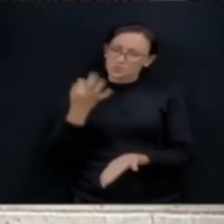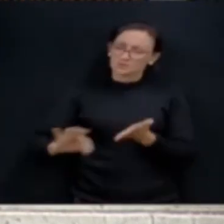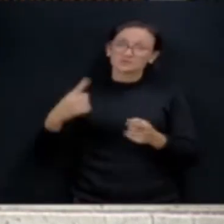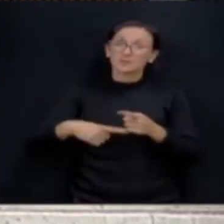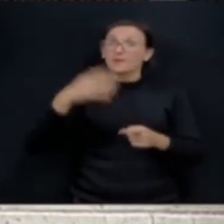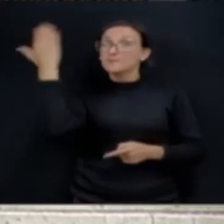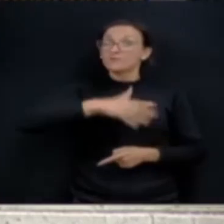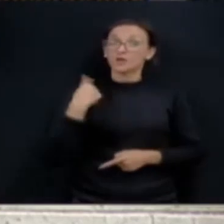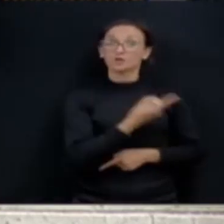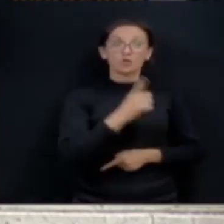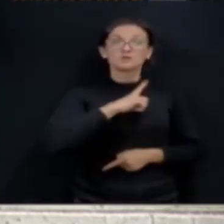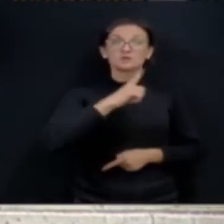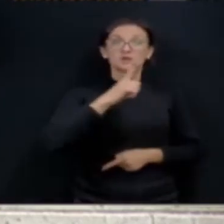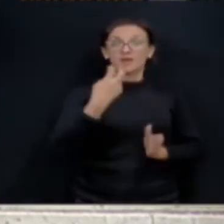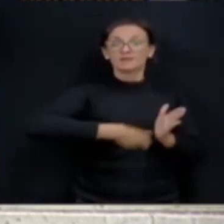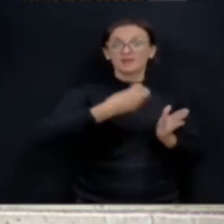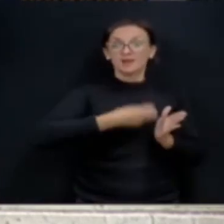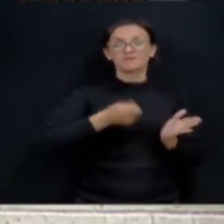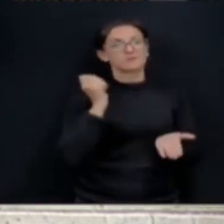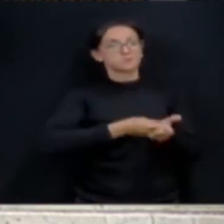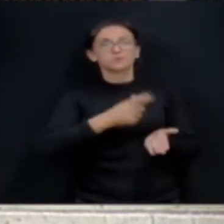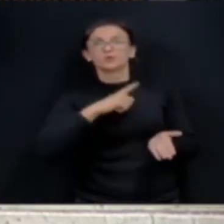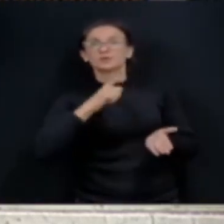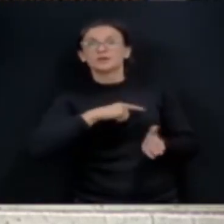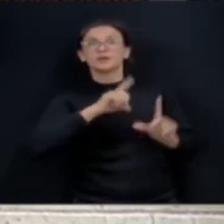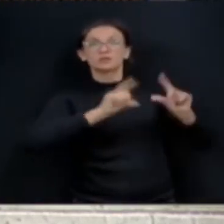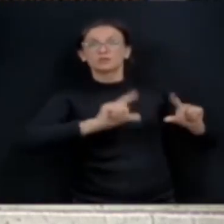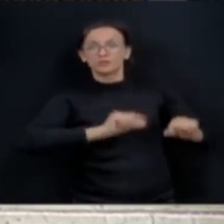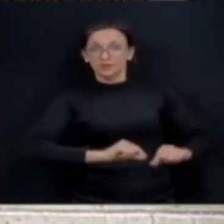baixa. A partir de amanhã, campanha na rua, hashtag não assina Ratinho.